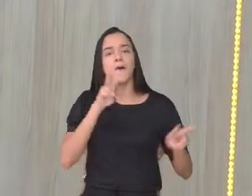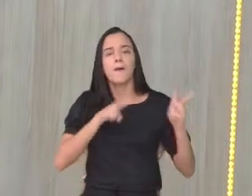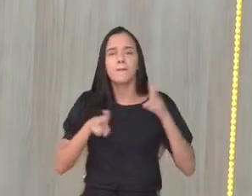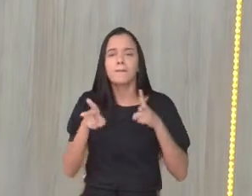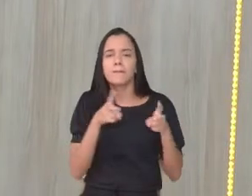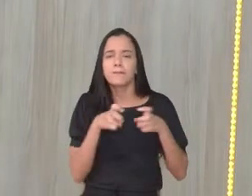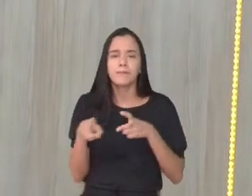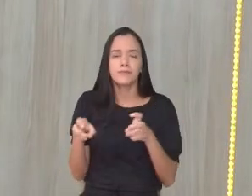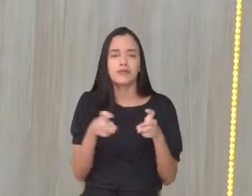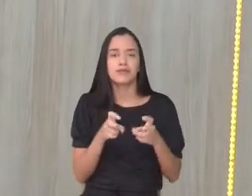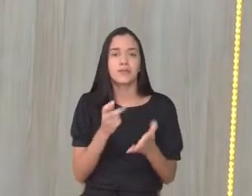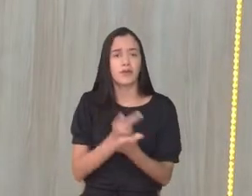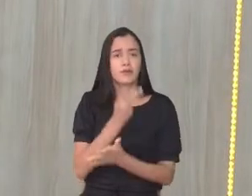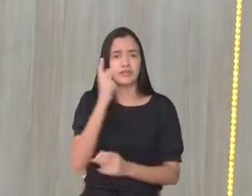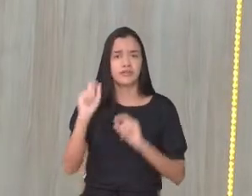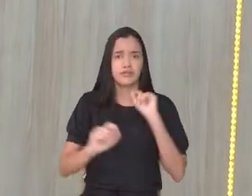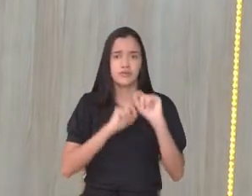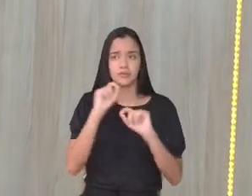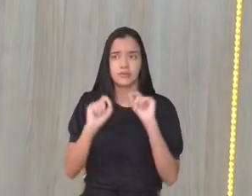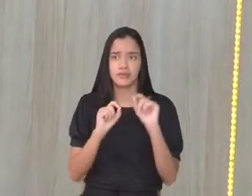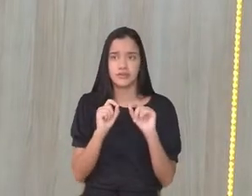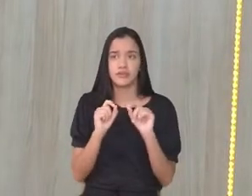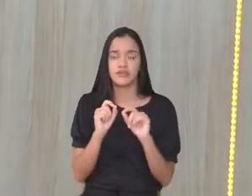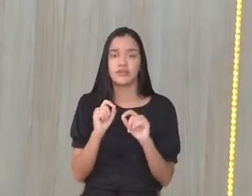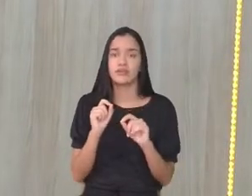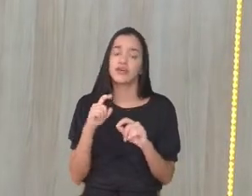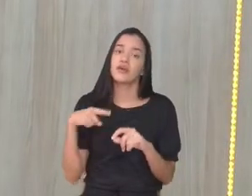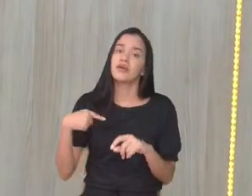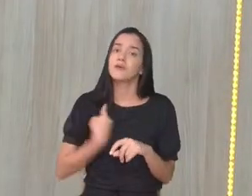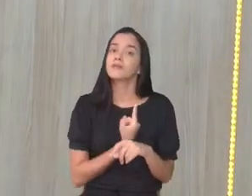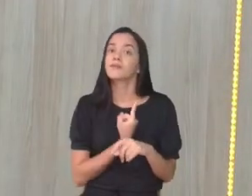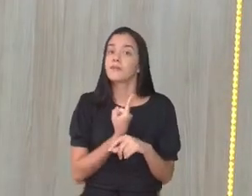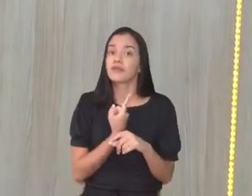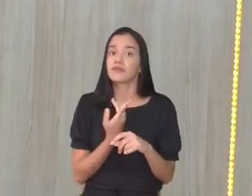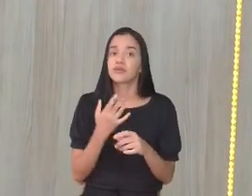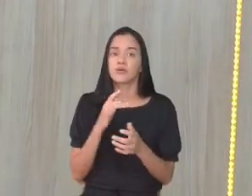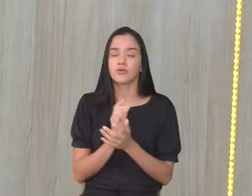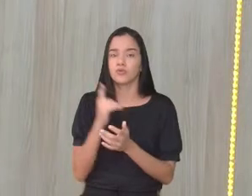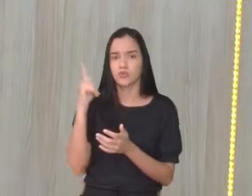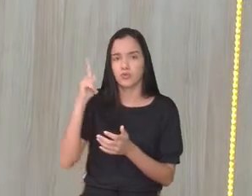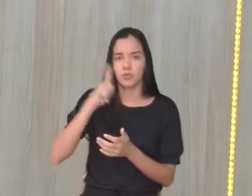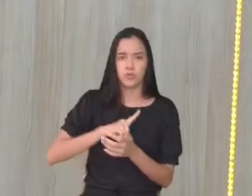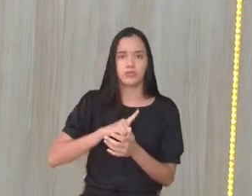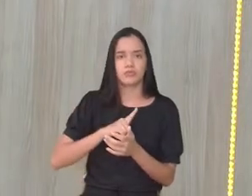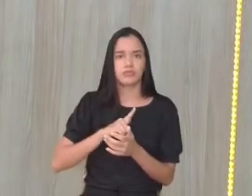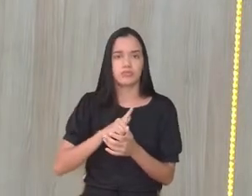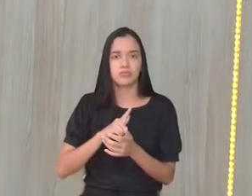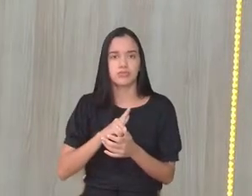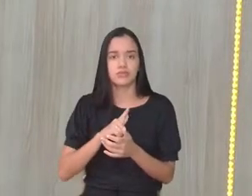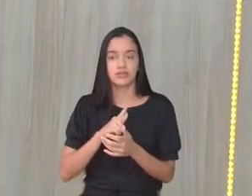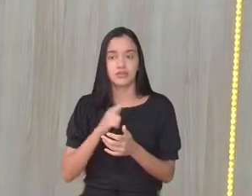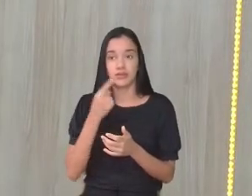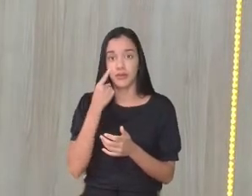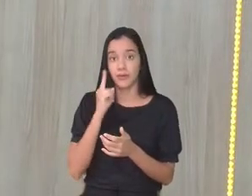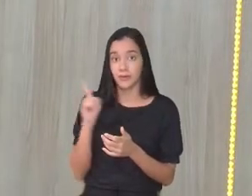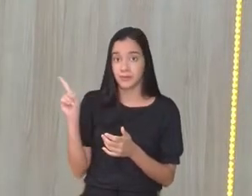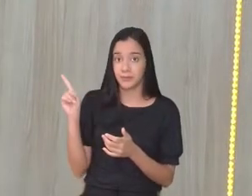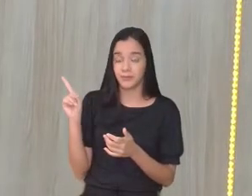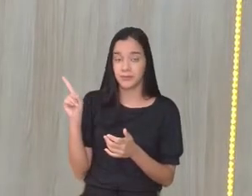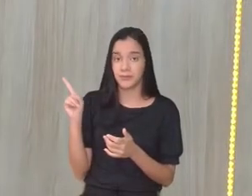Observe o que foi que aconteceu para a gente sair desse caso aqui para esse caso aqui de baixo.